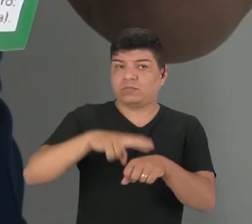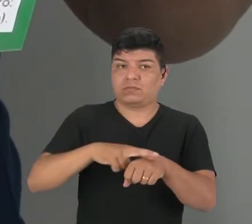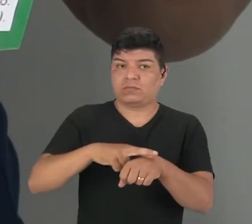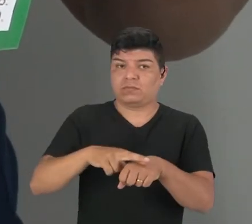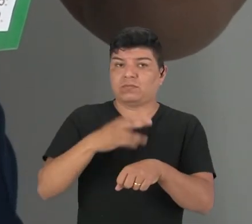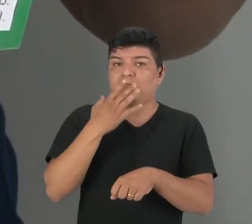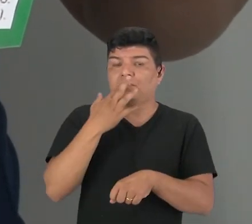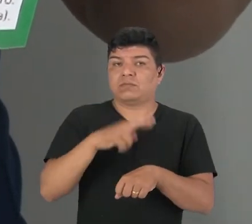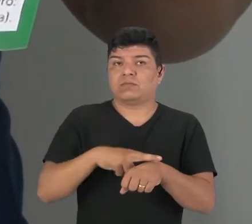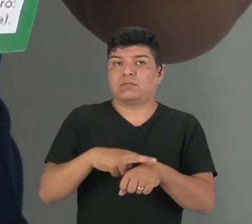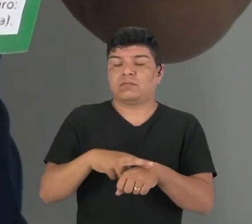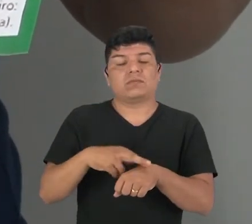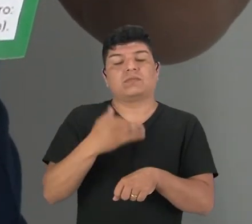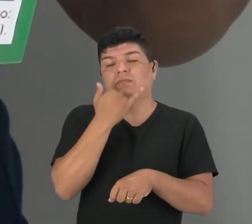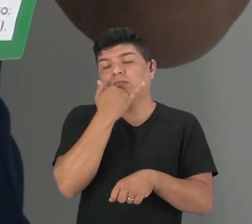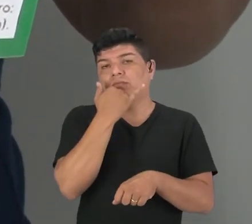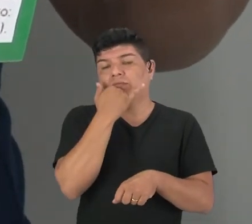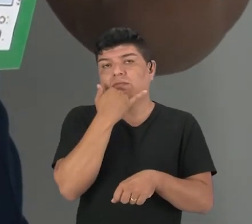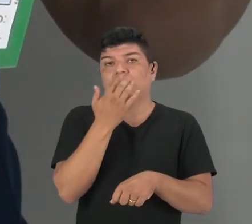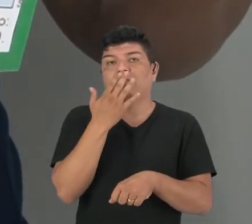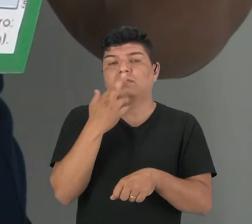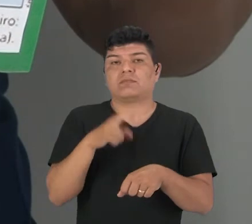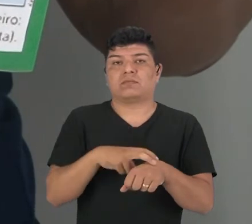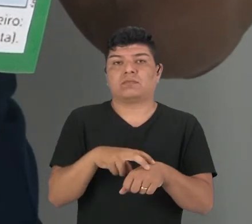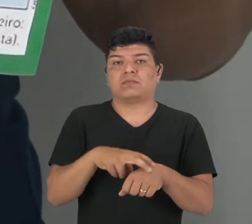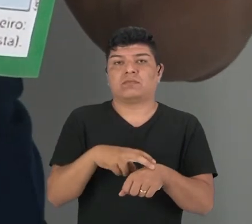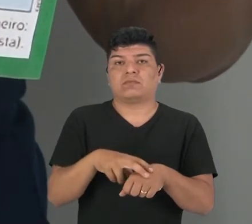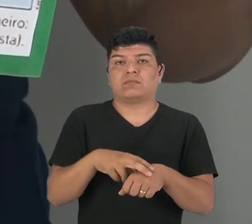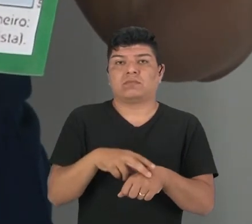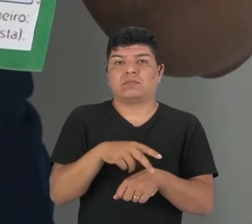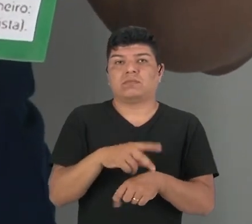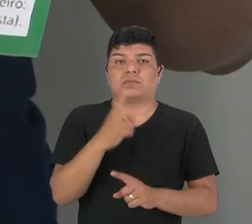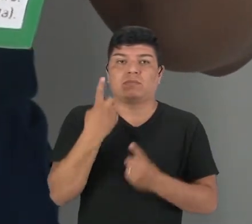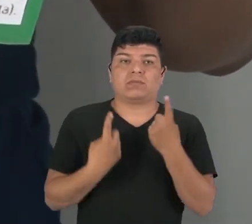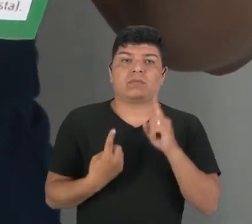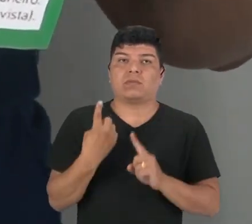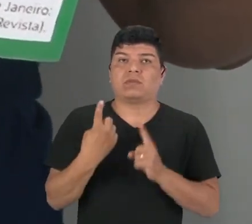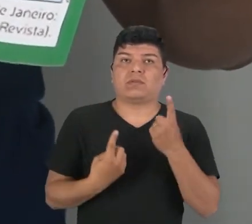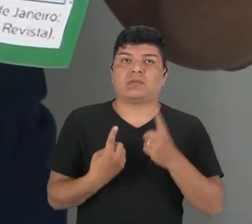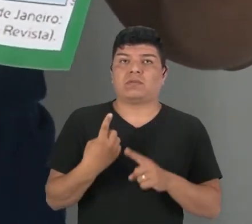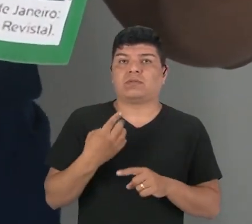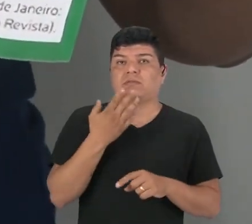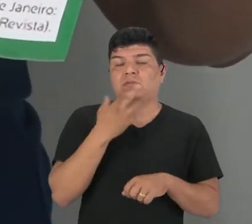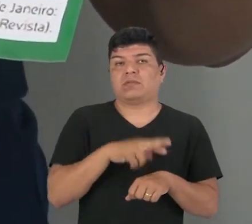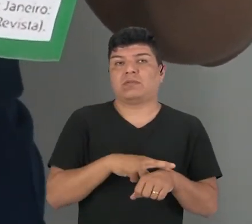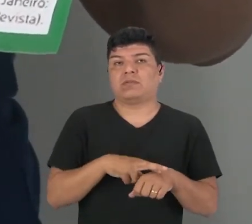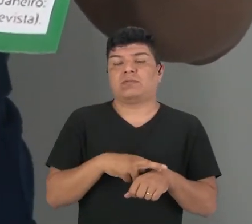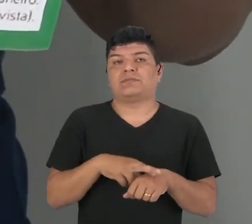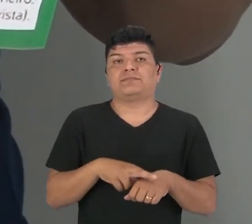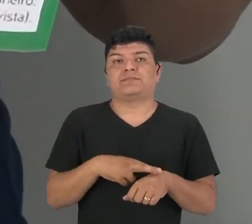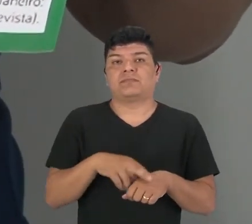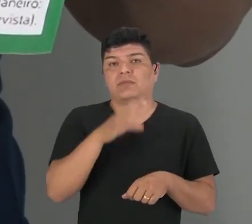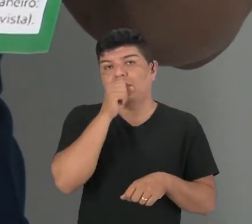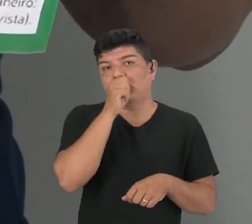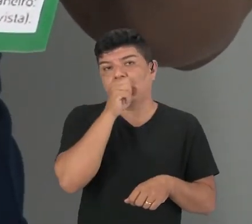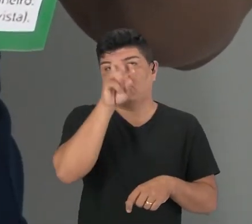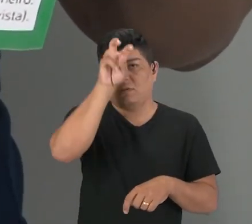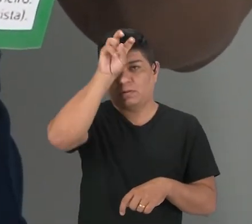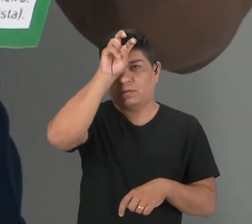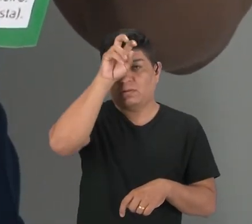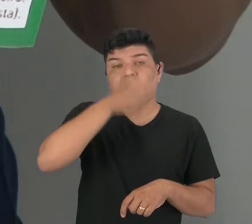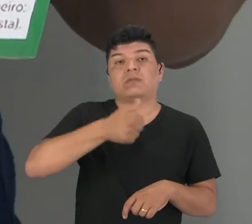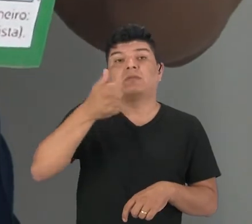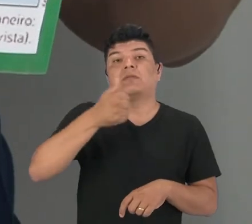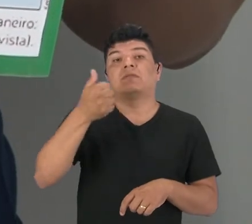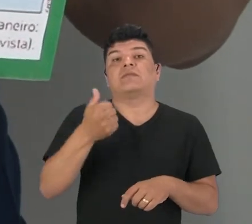a Índia que é verde, e a China que é a parte roxa aqui. Vamos pelo mapa aqui. A parte laranja é o Egito. Olha a